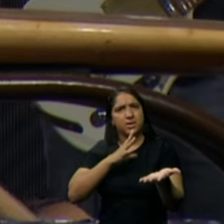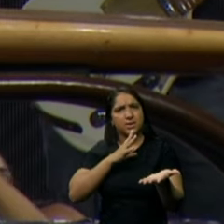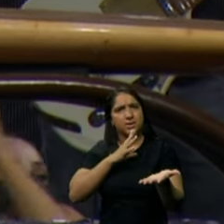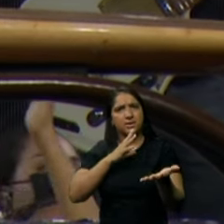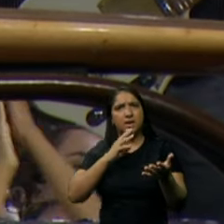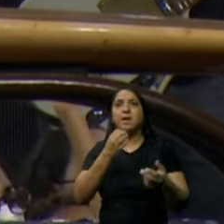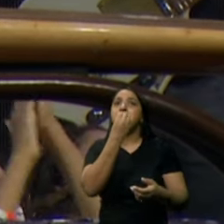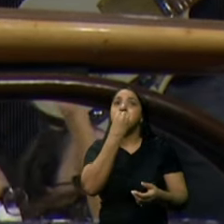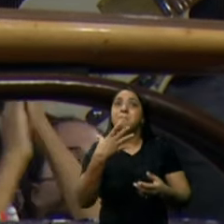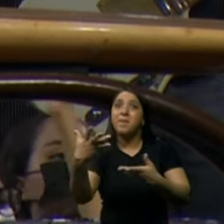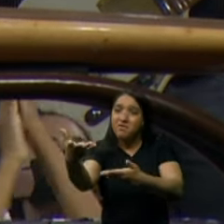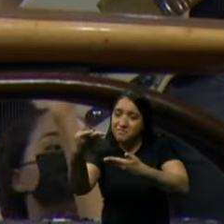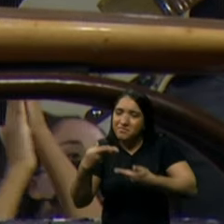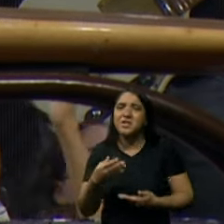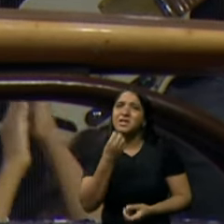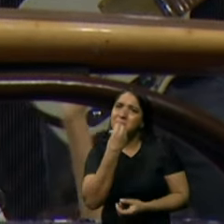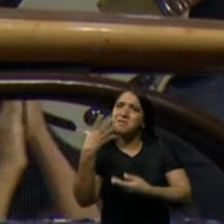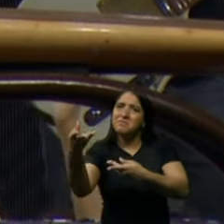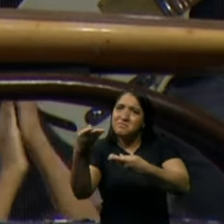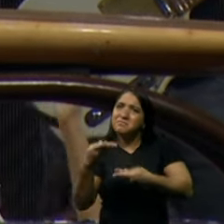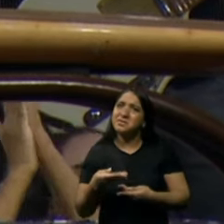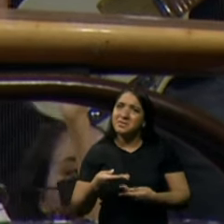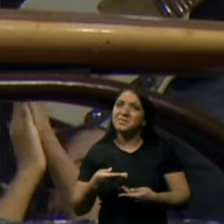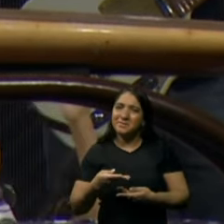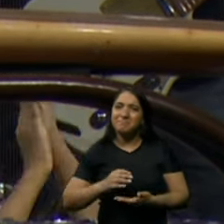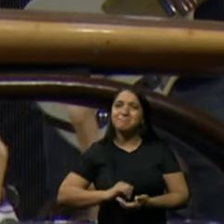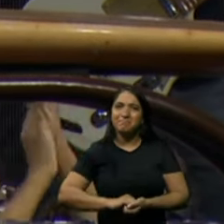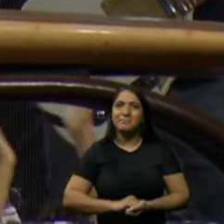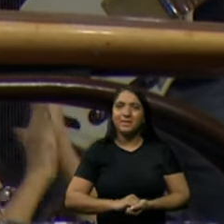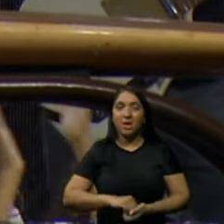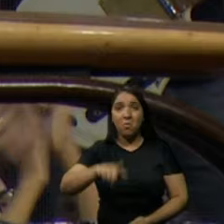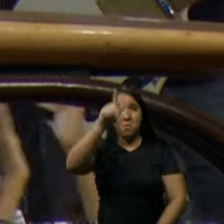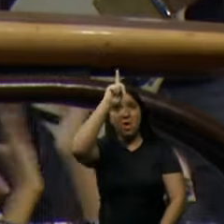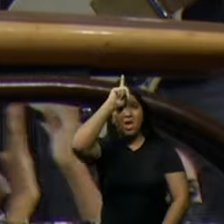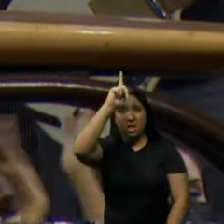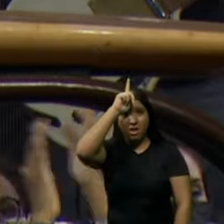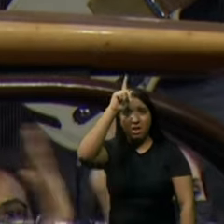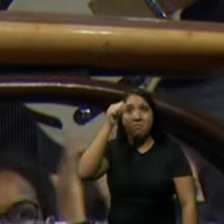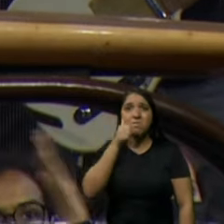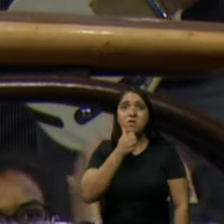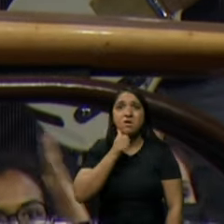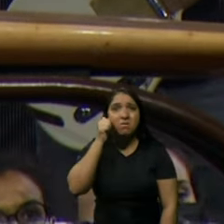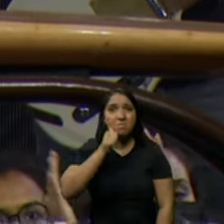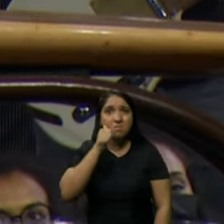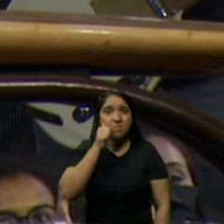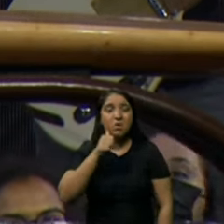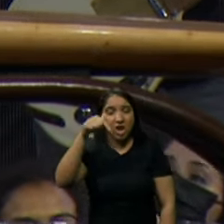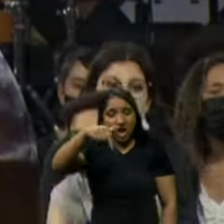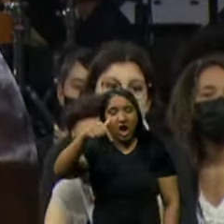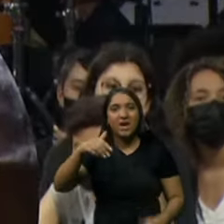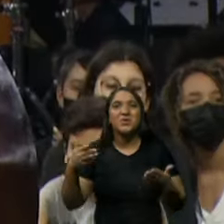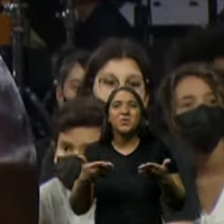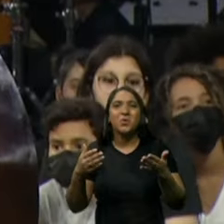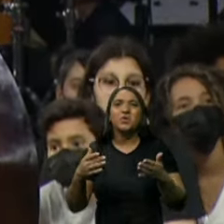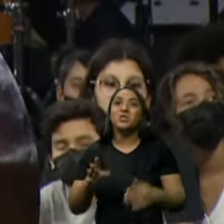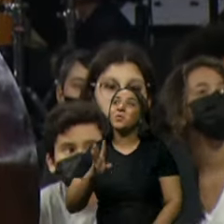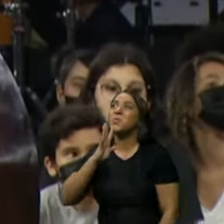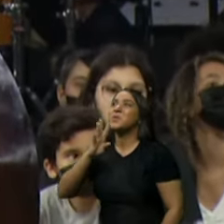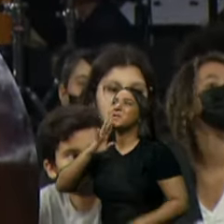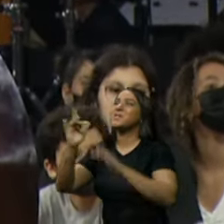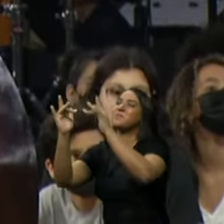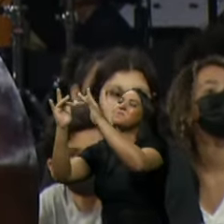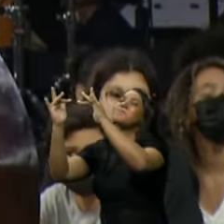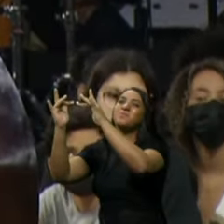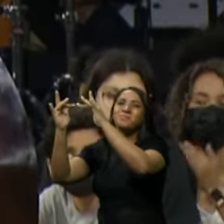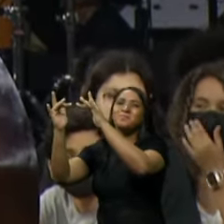bem-vinda eu e o Real com uma alemã aqui com a gente conheceu Jesus